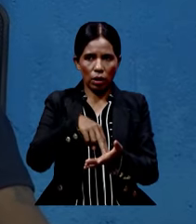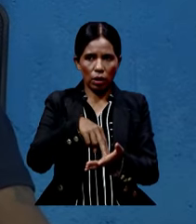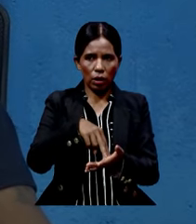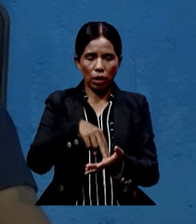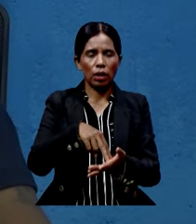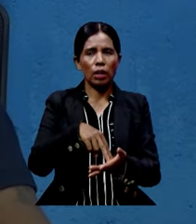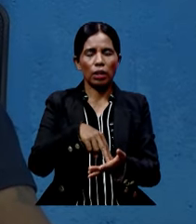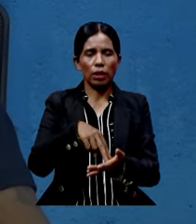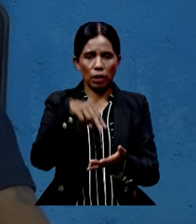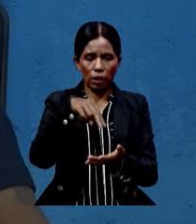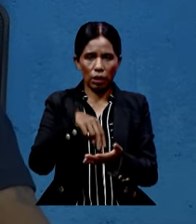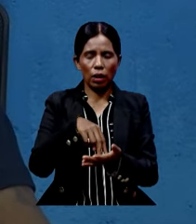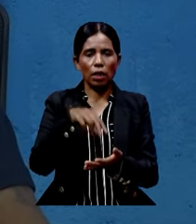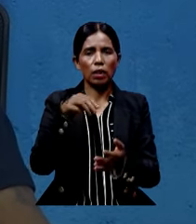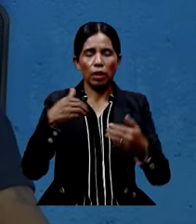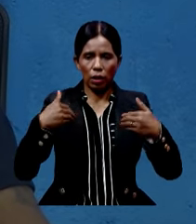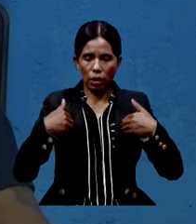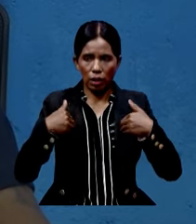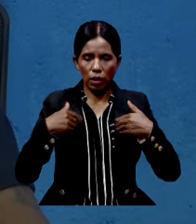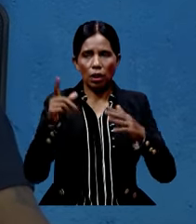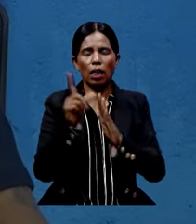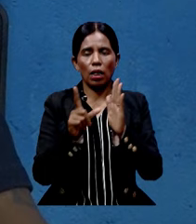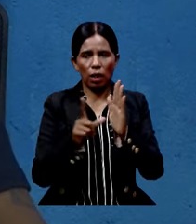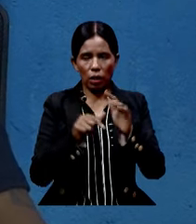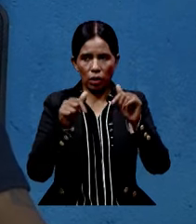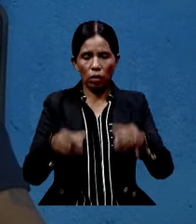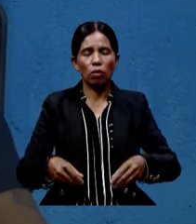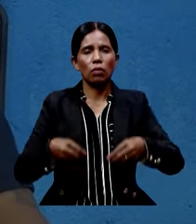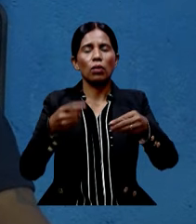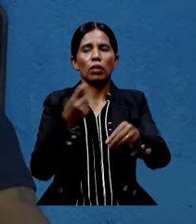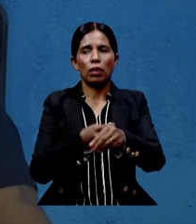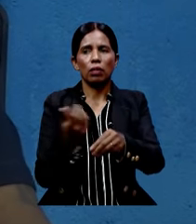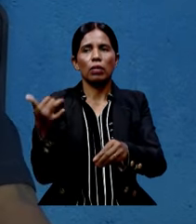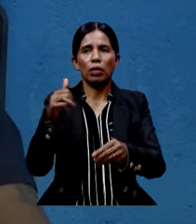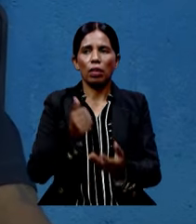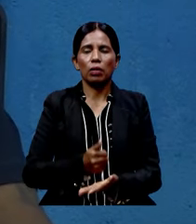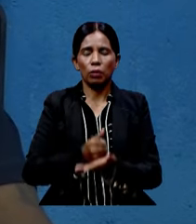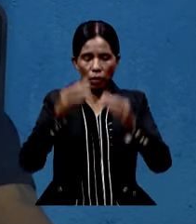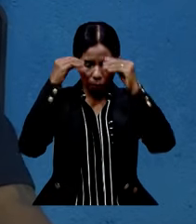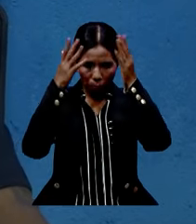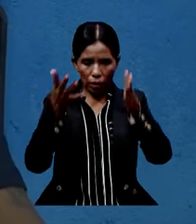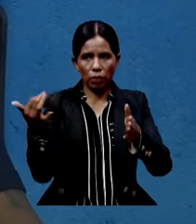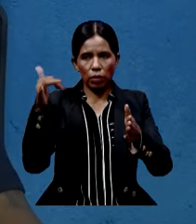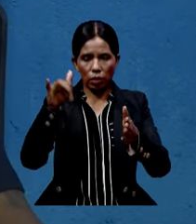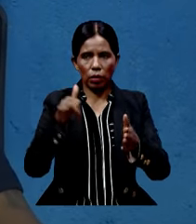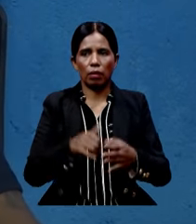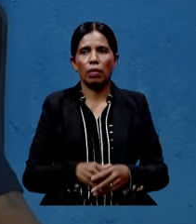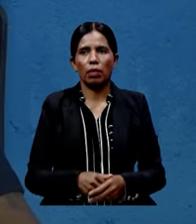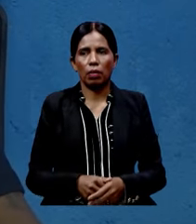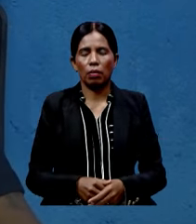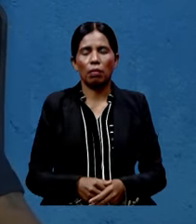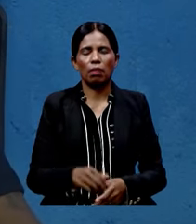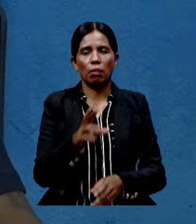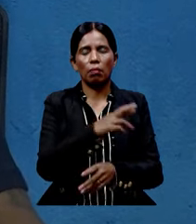hala ya decreto lei ne ke fobi bang atu sira ajuda profesor sira ingresu regime